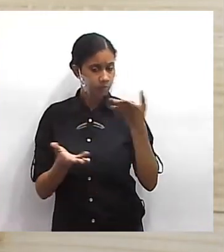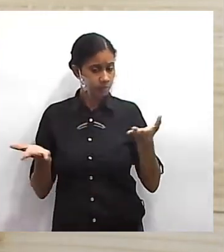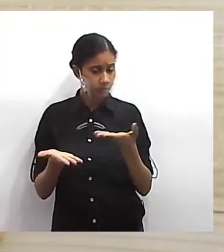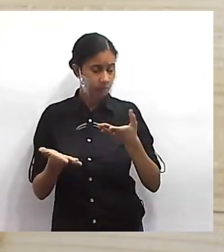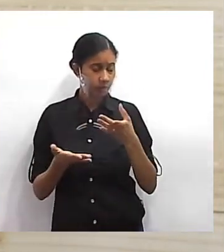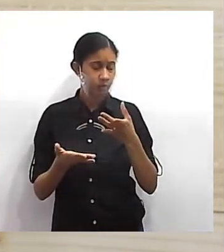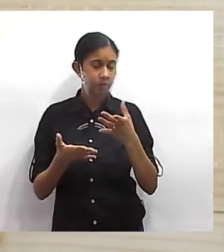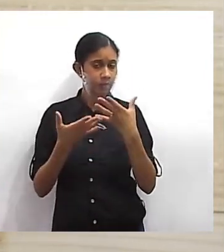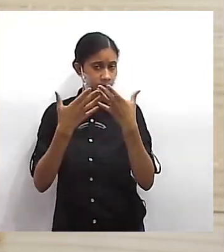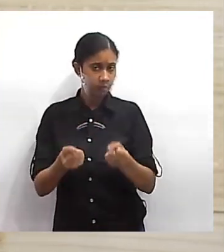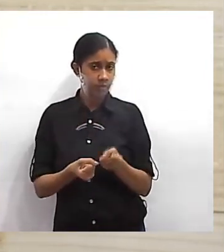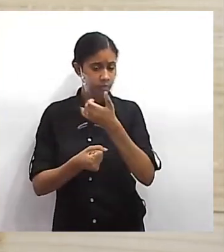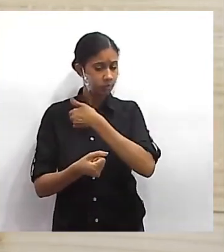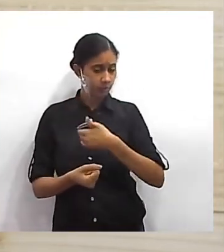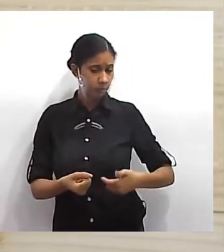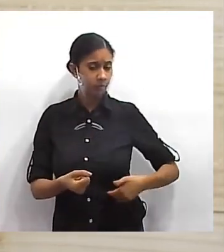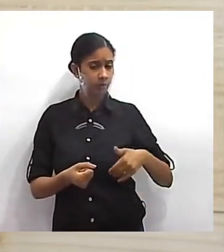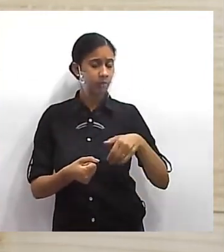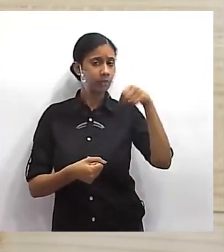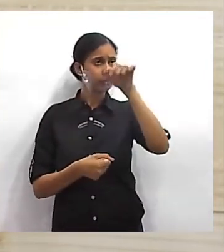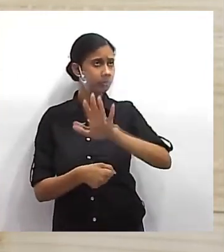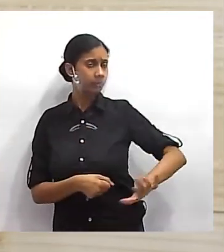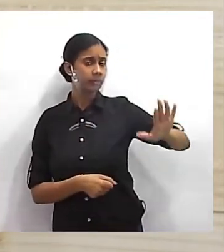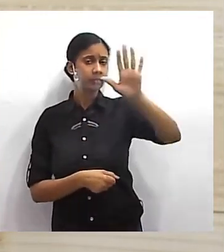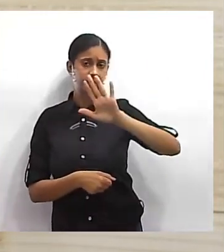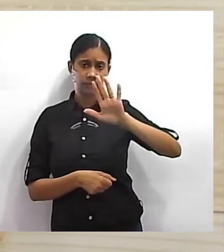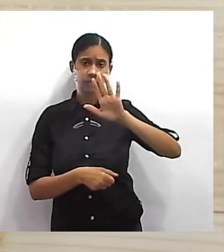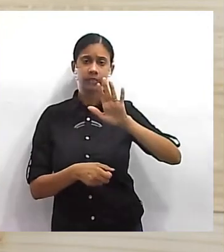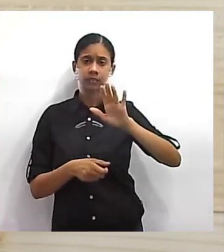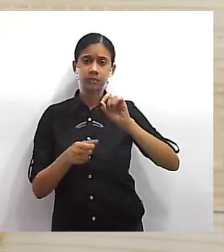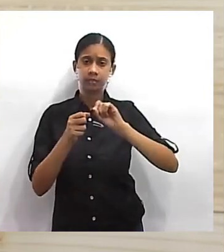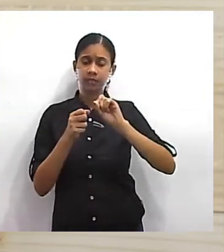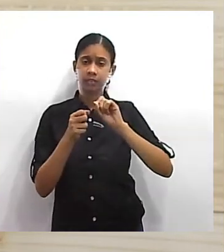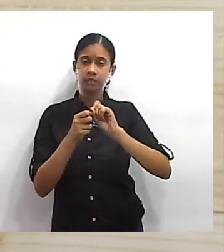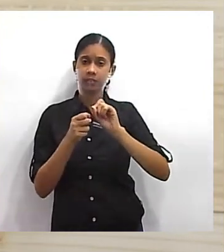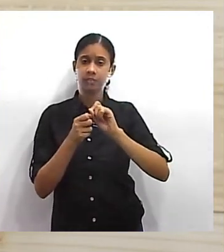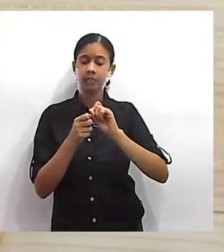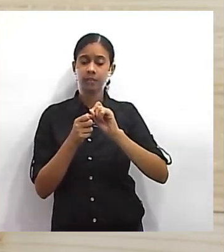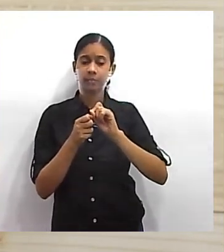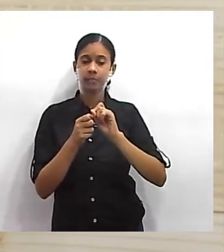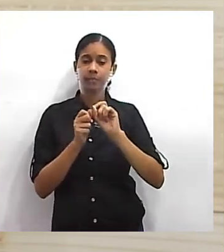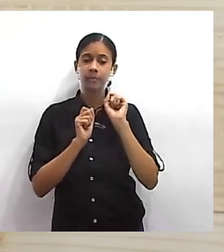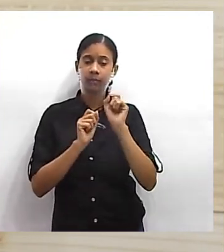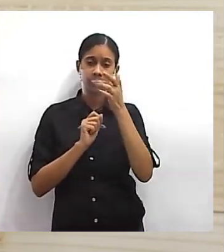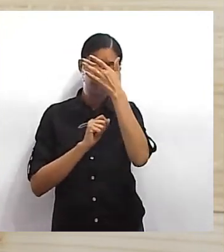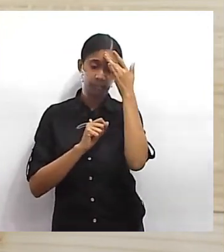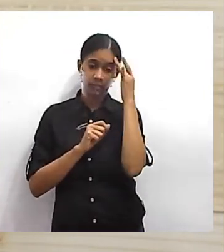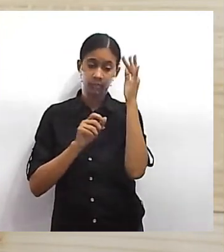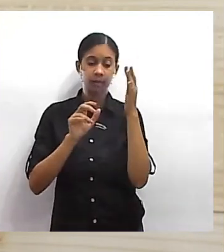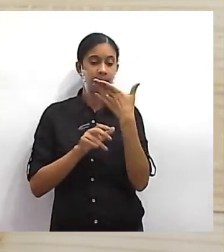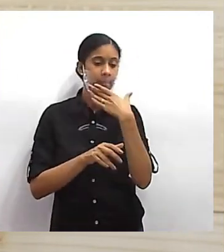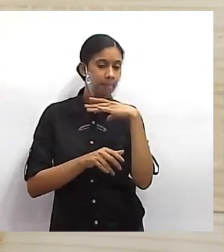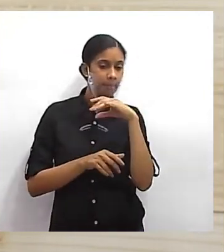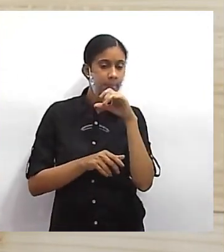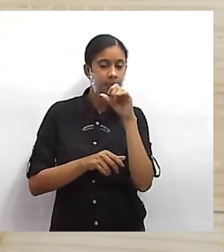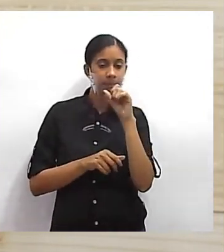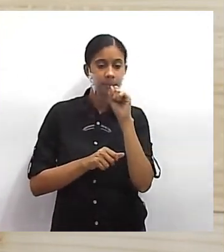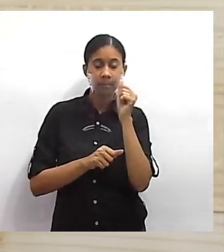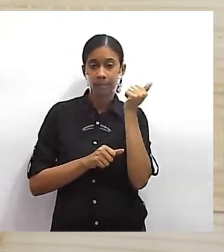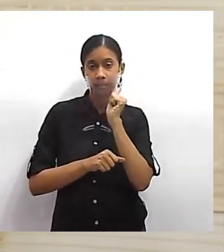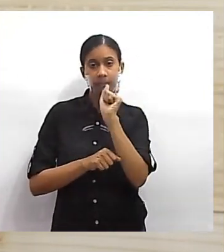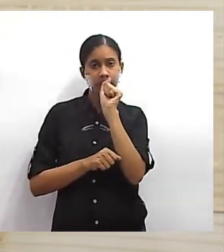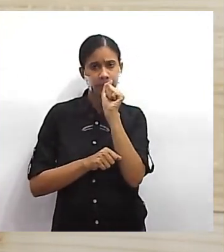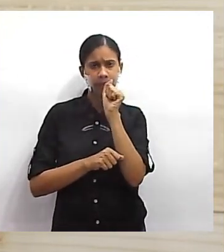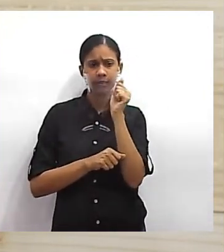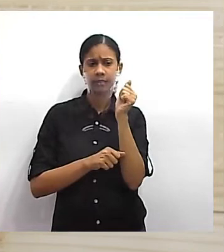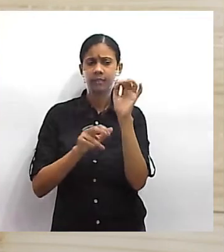né? Acho que visa ajudar as pessoas em condições de vulnerabilidade. Por que razão as mães de família tiveram mais